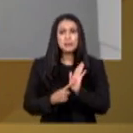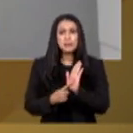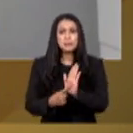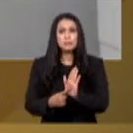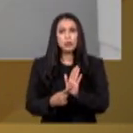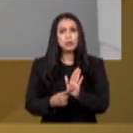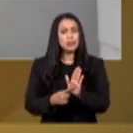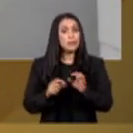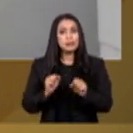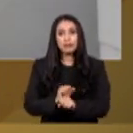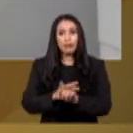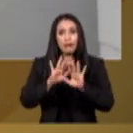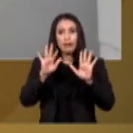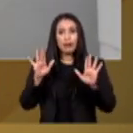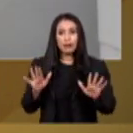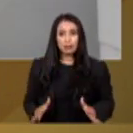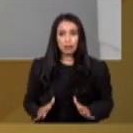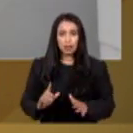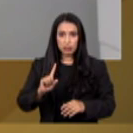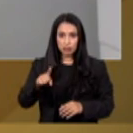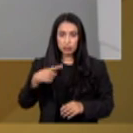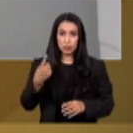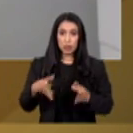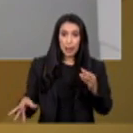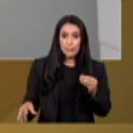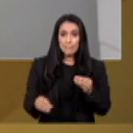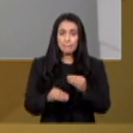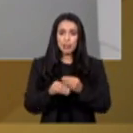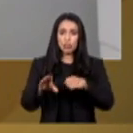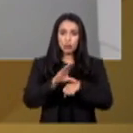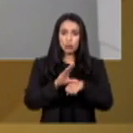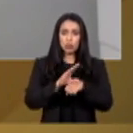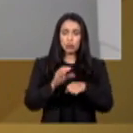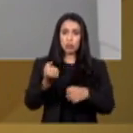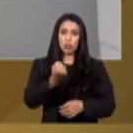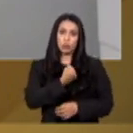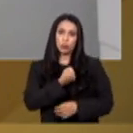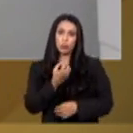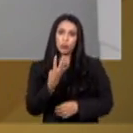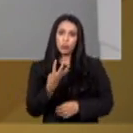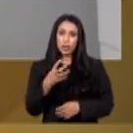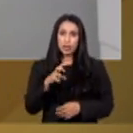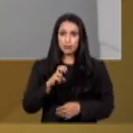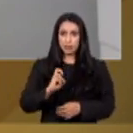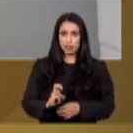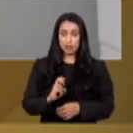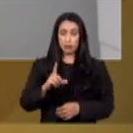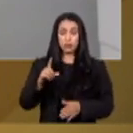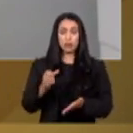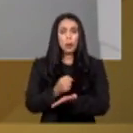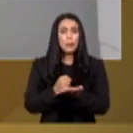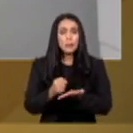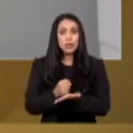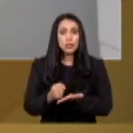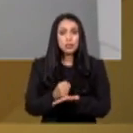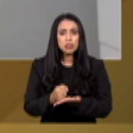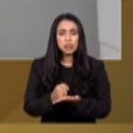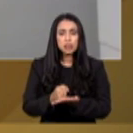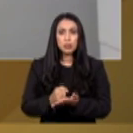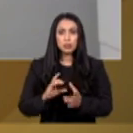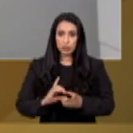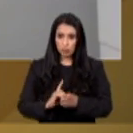mostra ainda mais evidente após a promulgação da emenda constitucional nº 45-a cabou o princípio democrático na